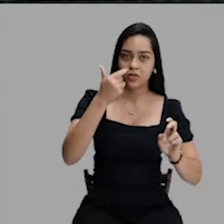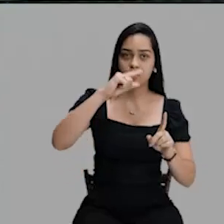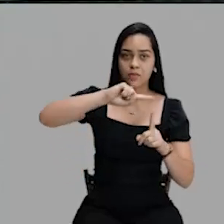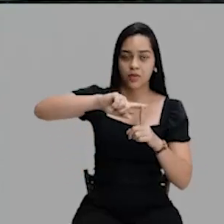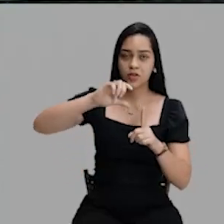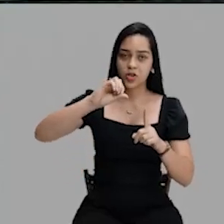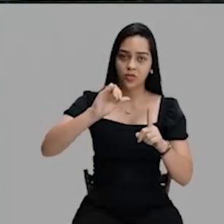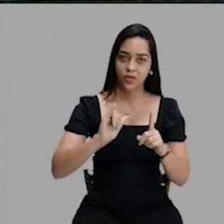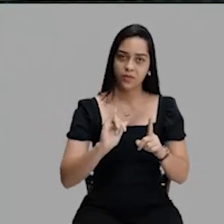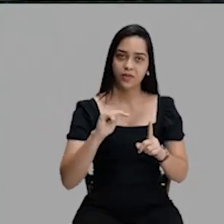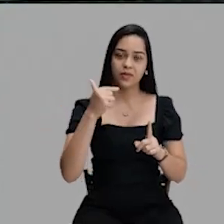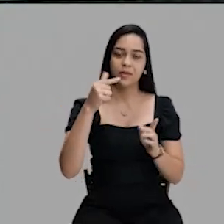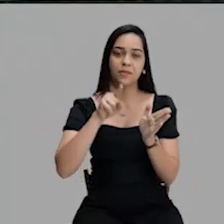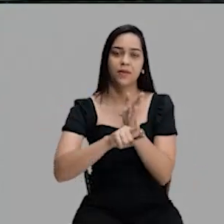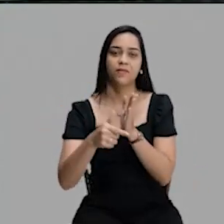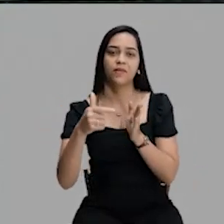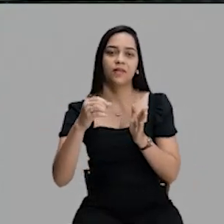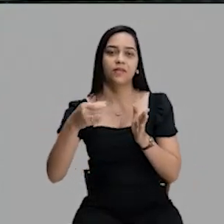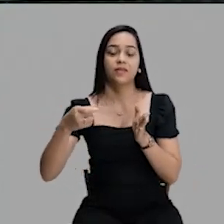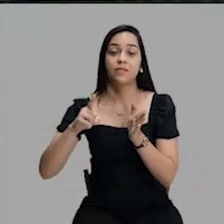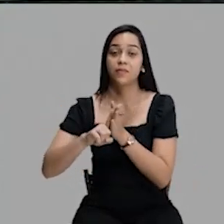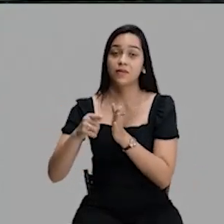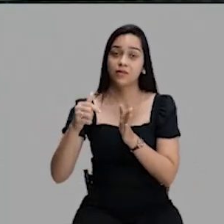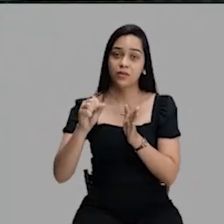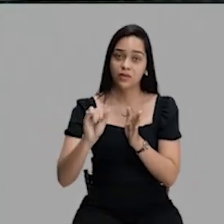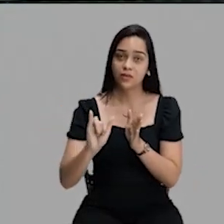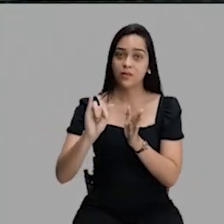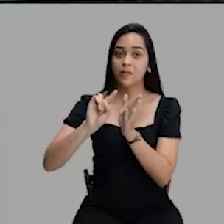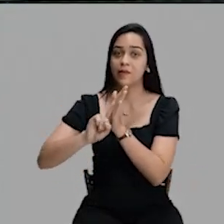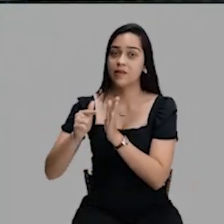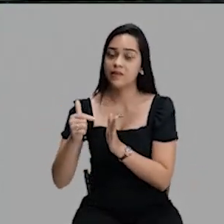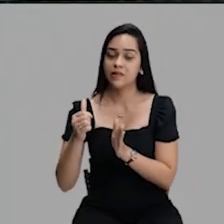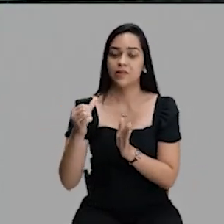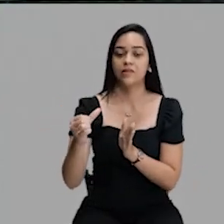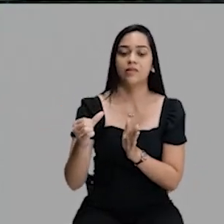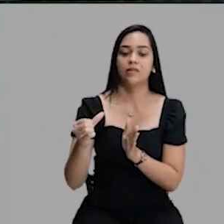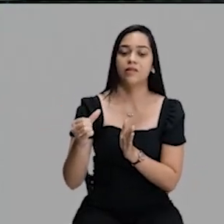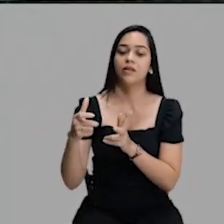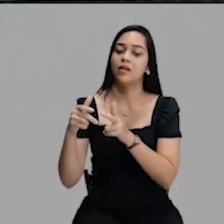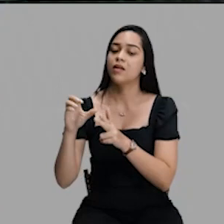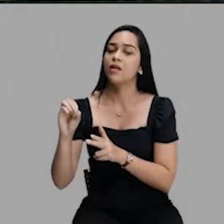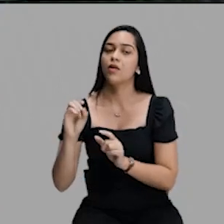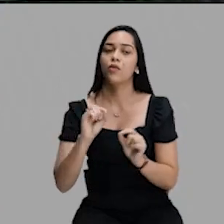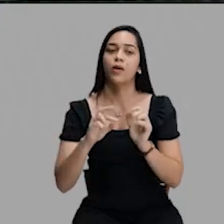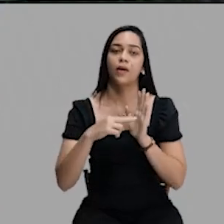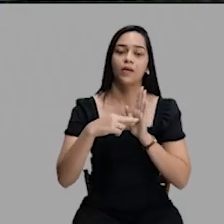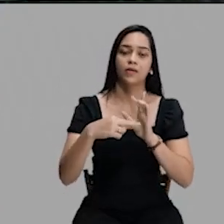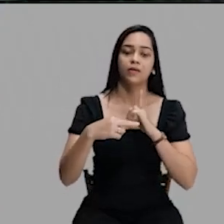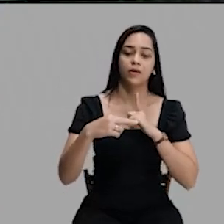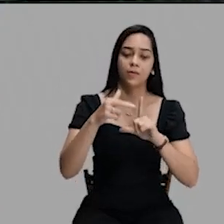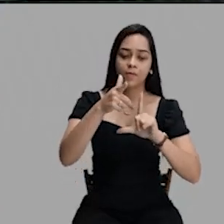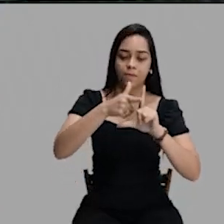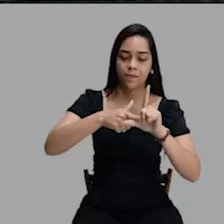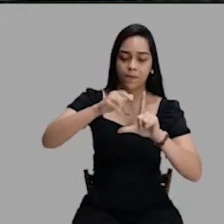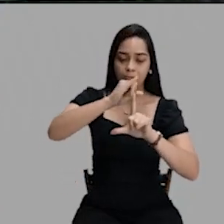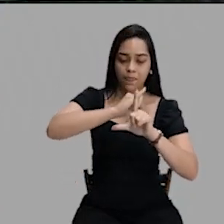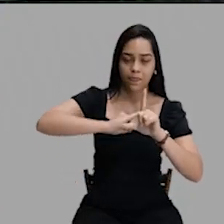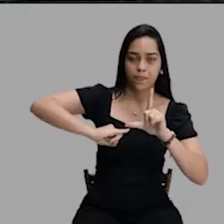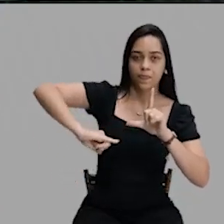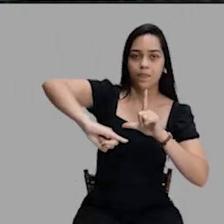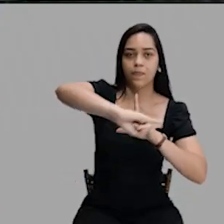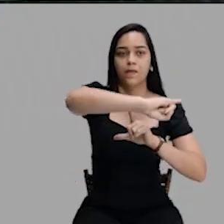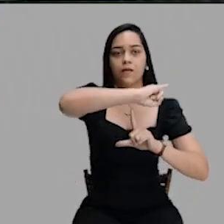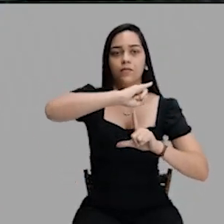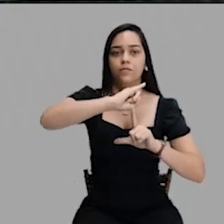ao quadrado menos 20x menos 28y menos 16 representa uma elipse de centro no eixo